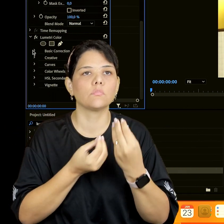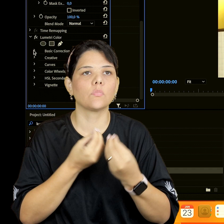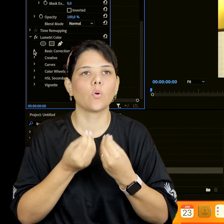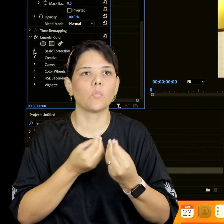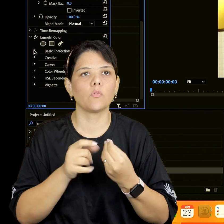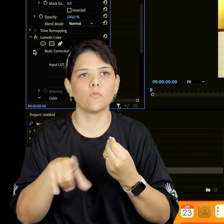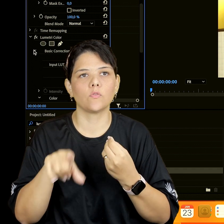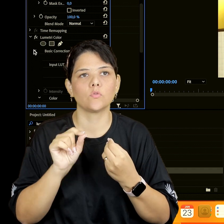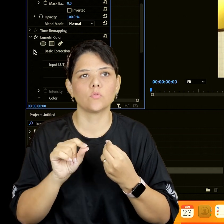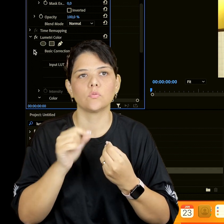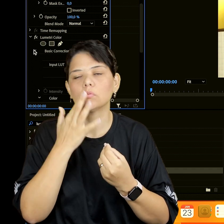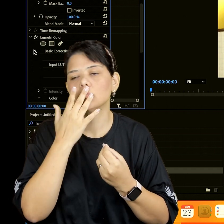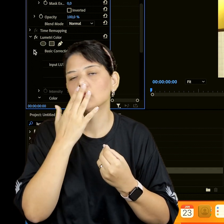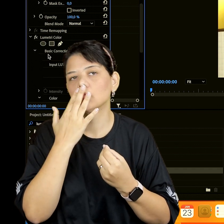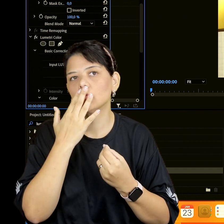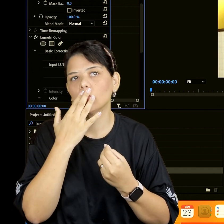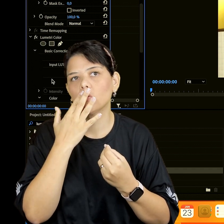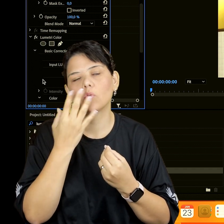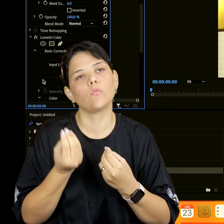o meu efeito de coloração.